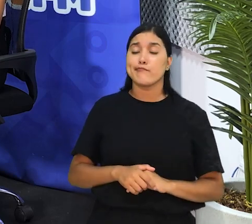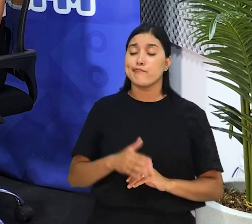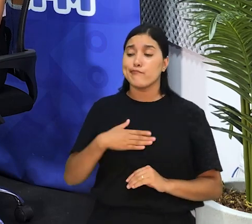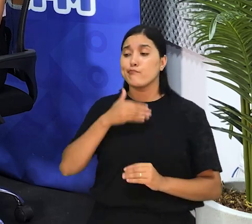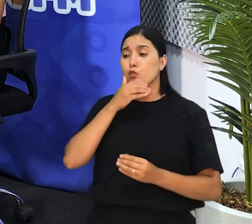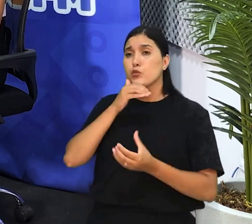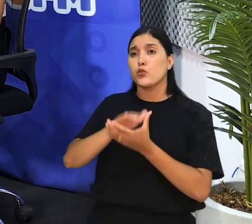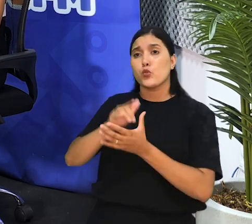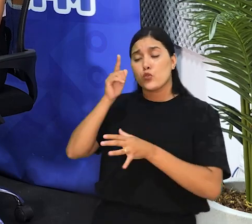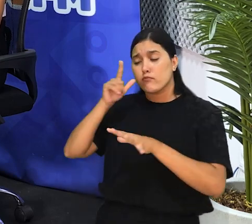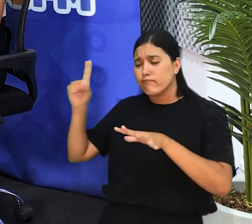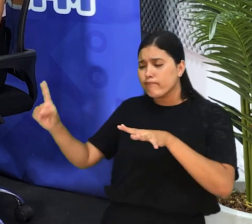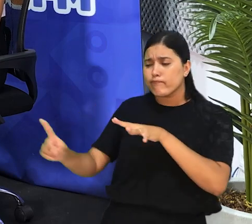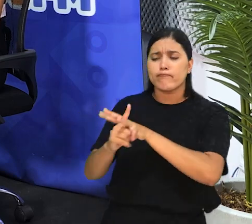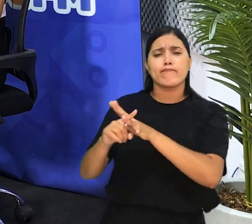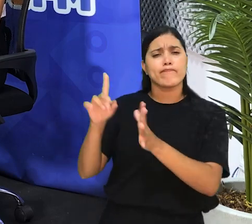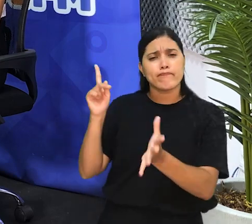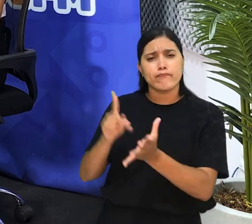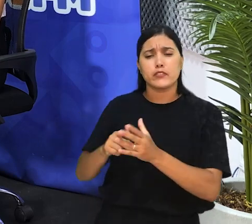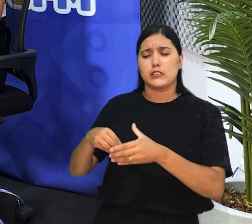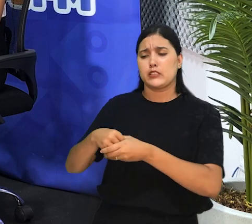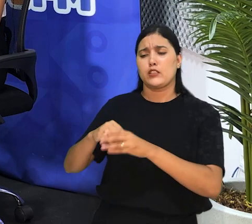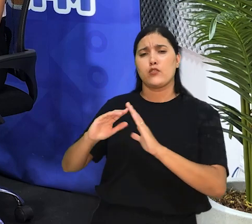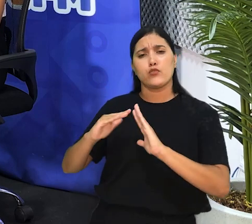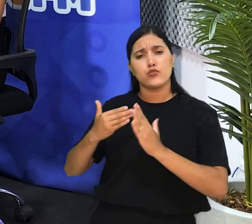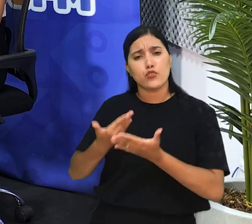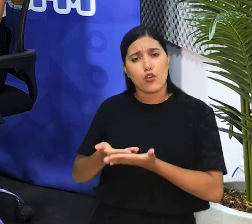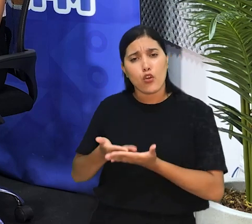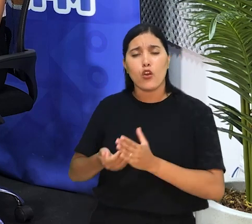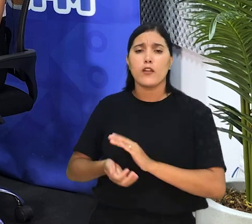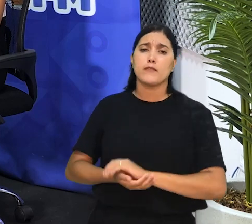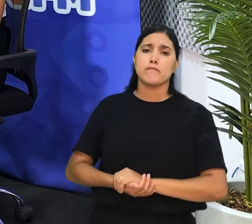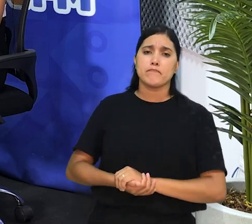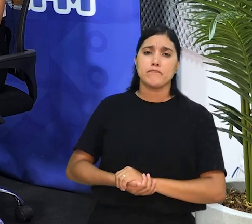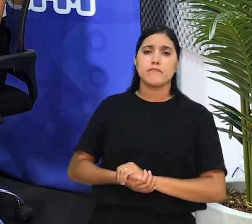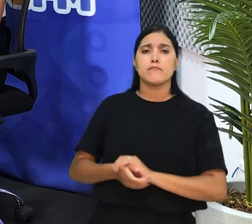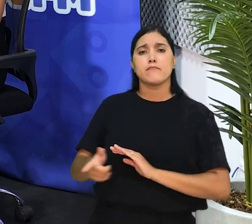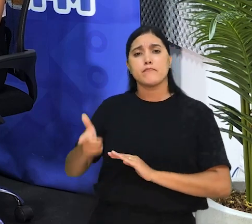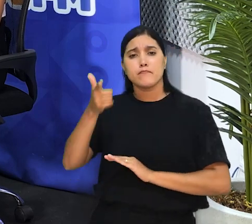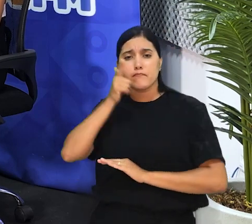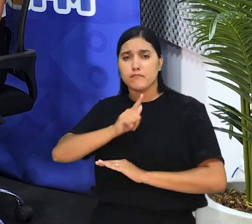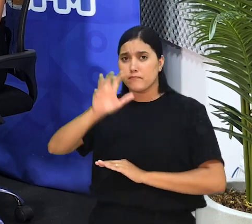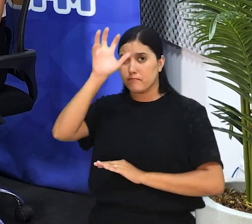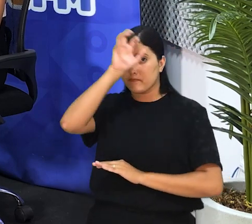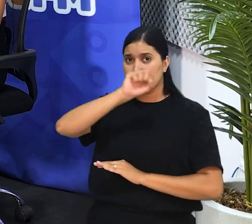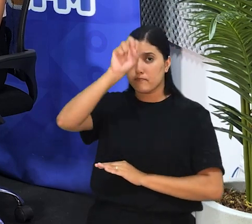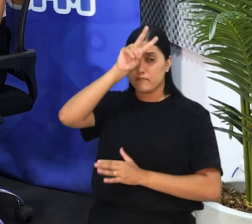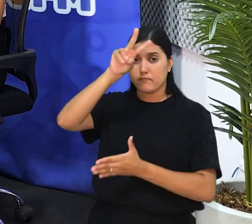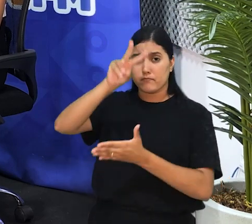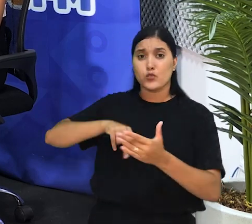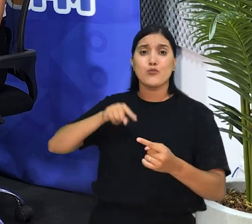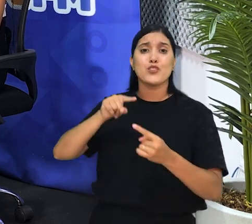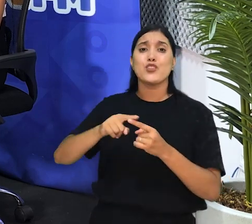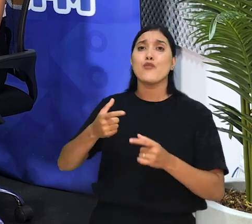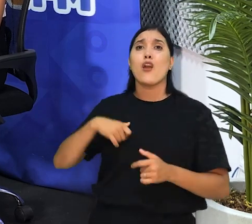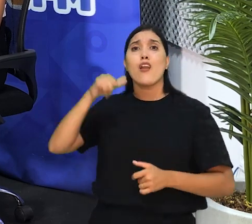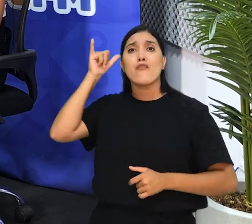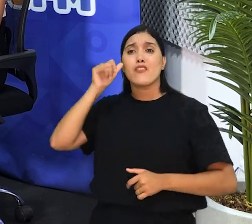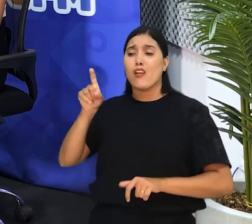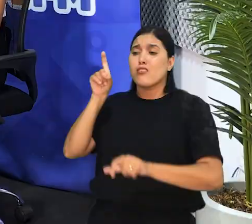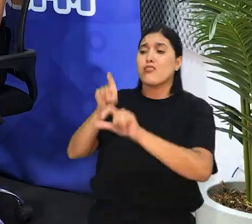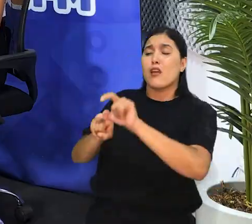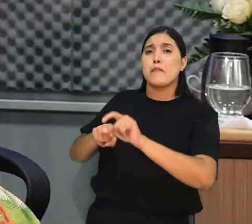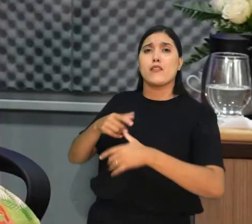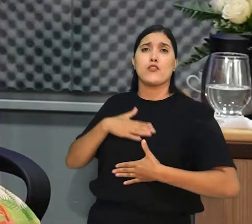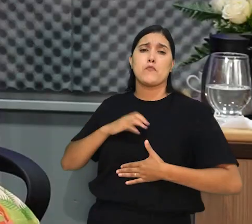que ele seja, de fato, incluído na escola, que ele tenha oportunidade de ser alfabetizado, né? Para que ele não seja totalmente